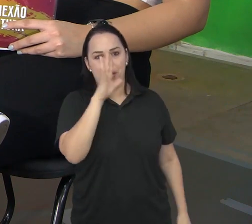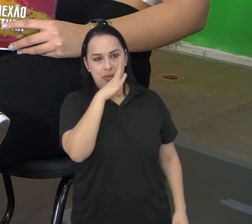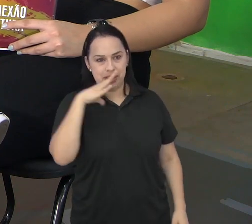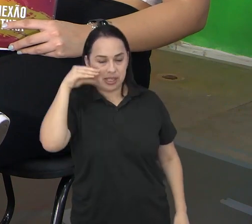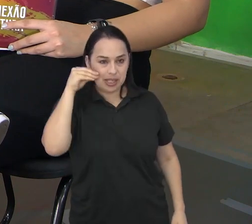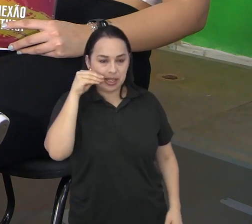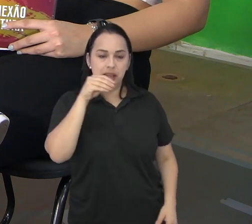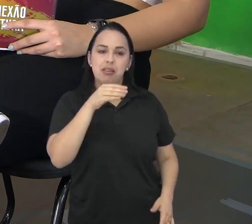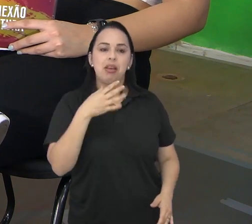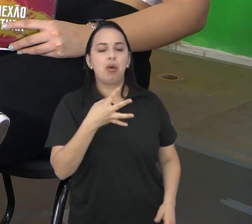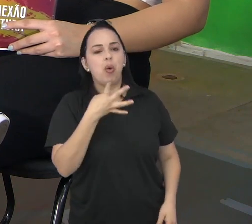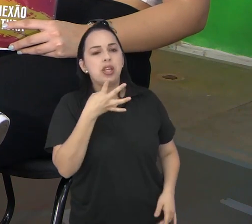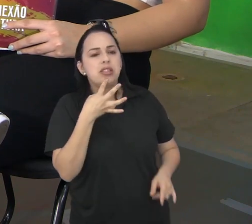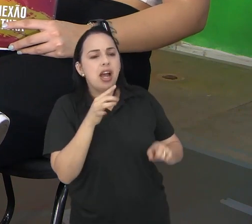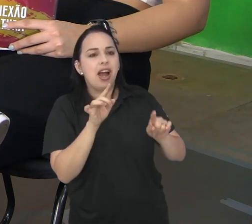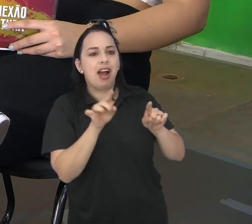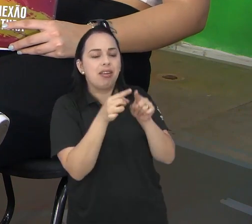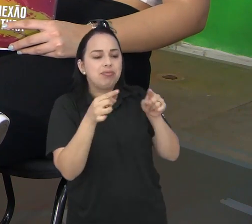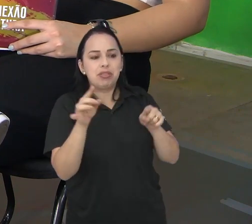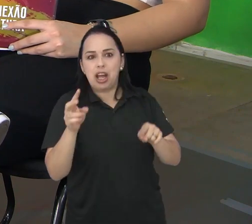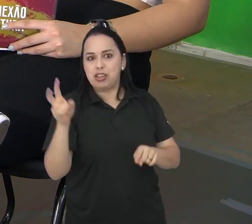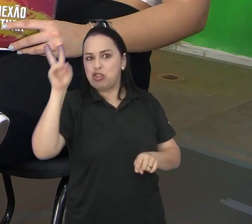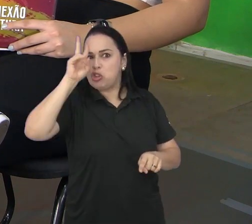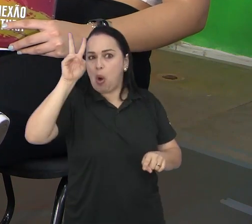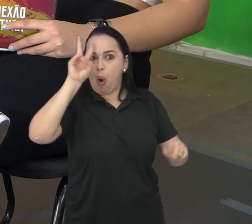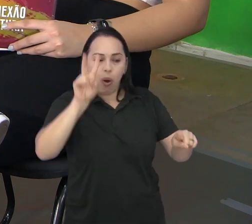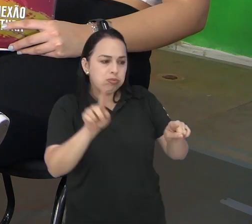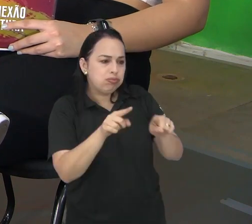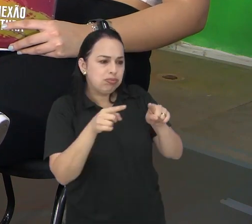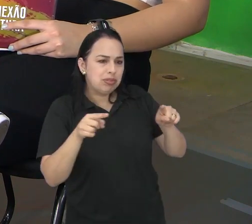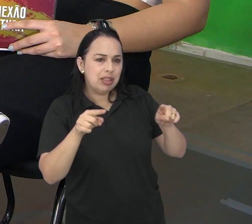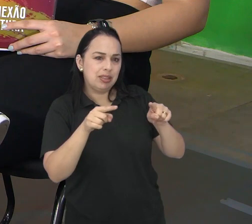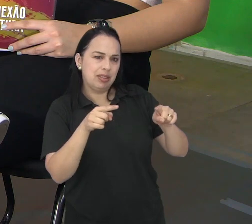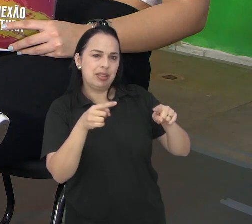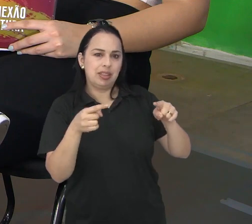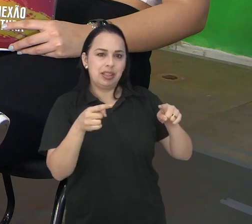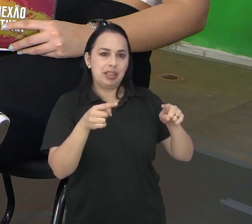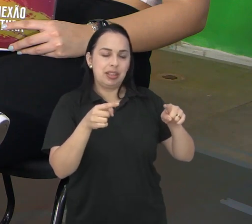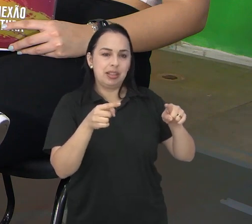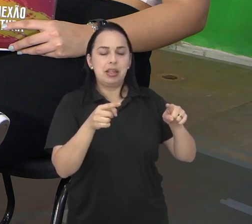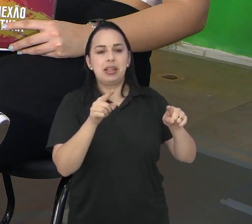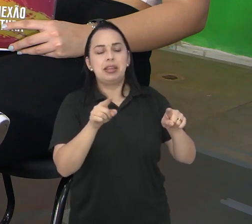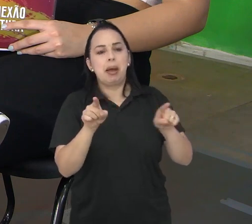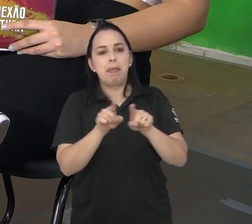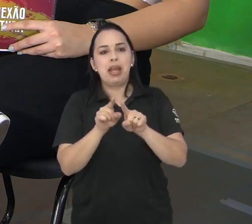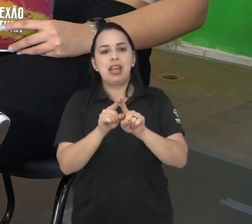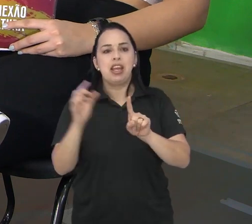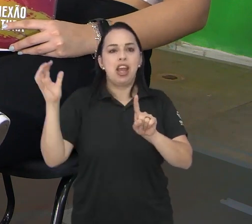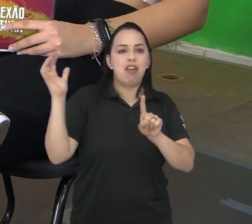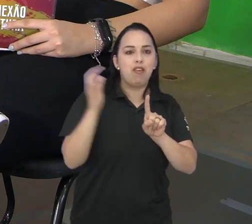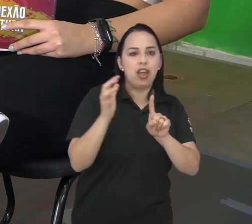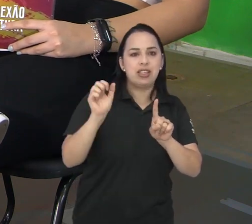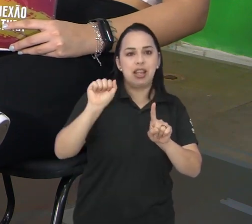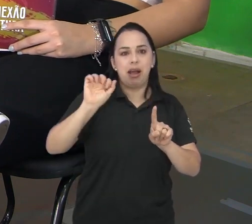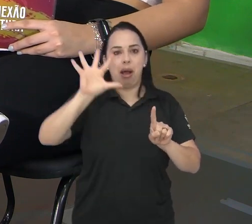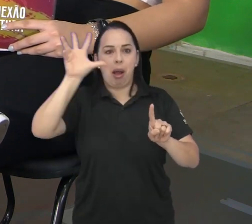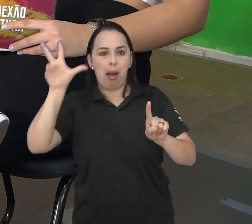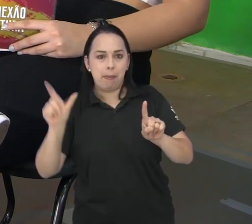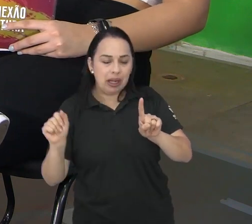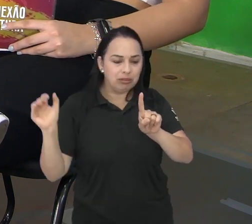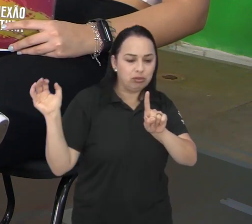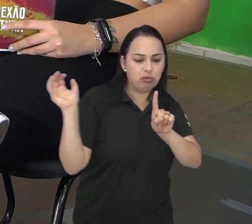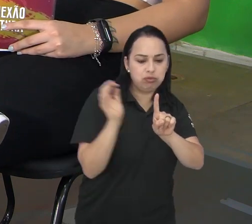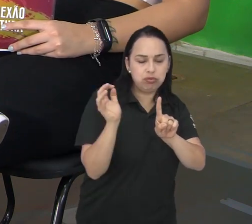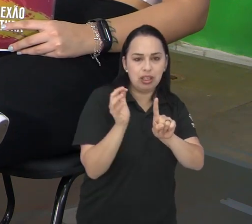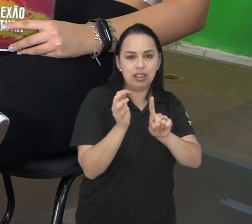então conhecer também um pouco da música de Moçambique foi interessante. E aí tem esse paralelo com música afro-brasileira, que vem de lá também,